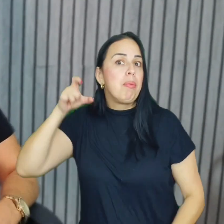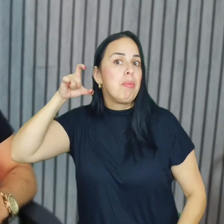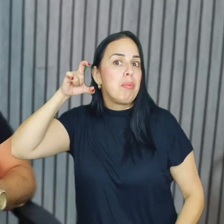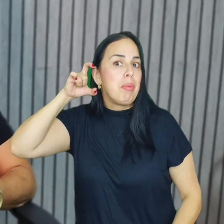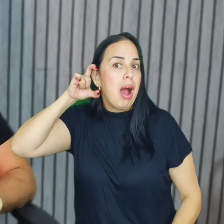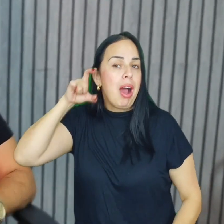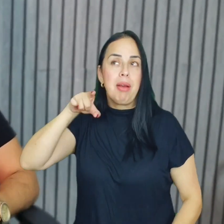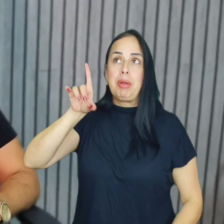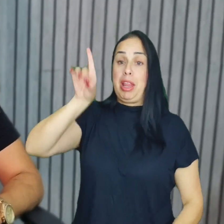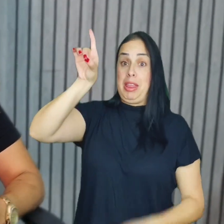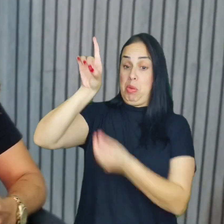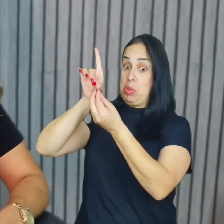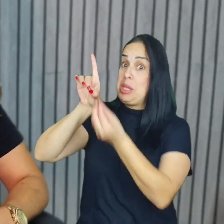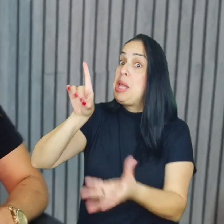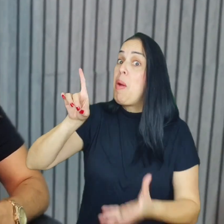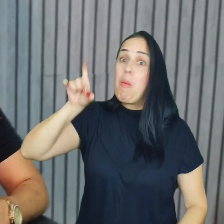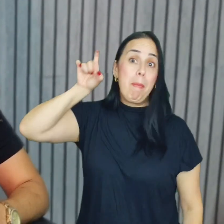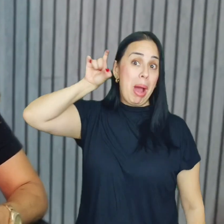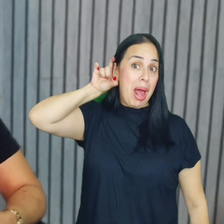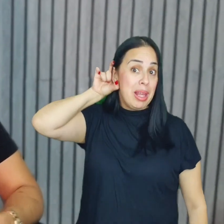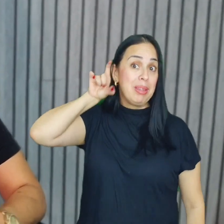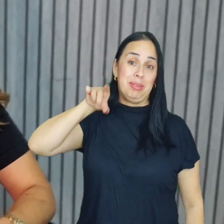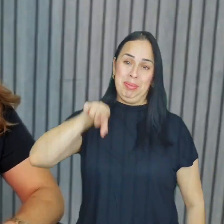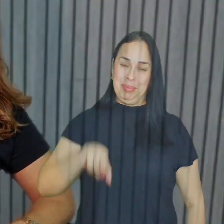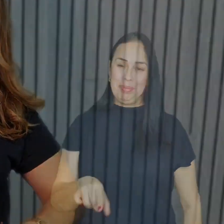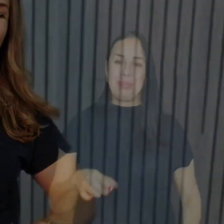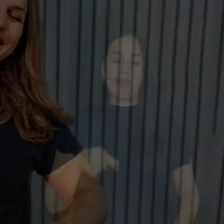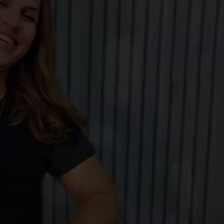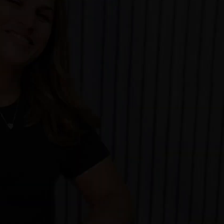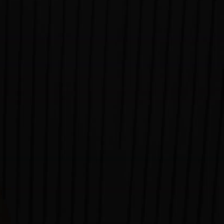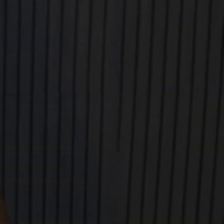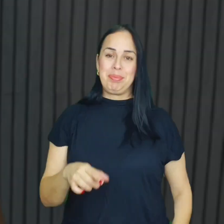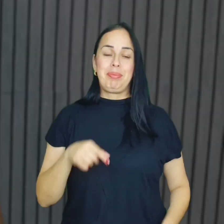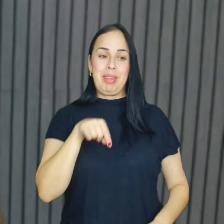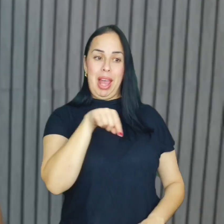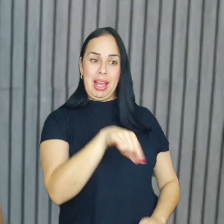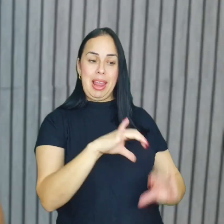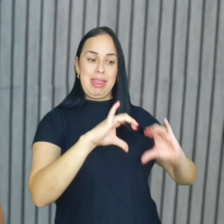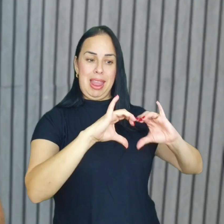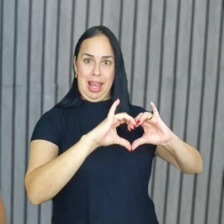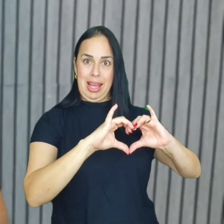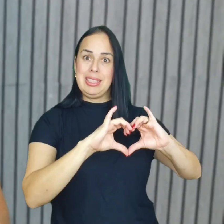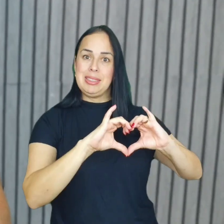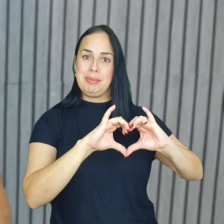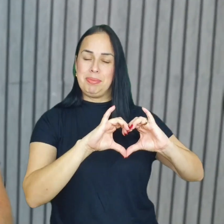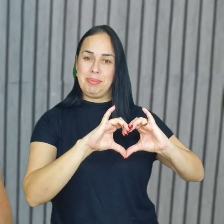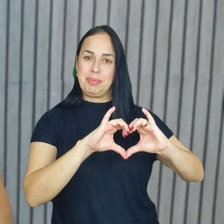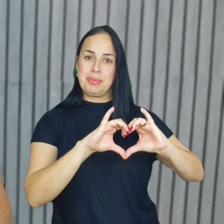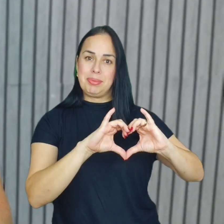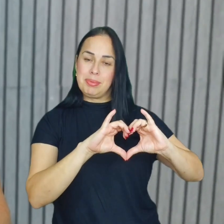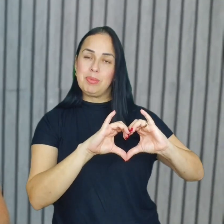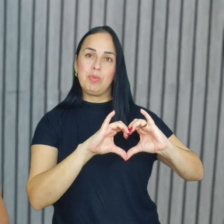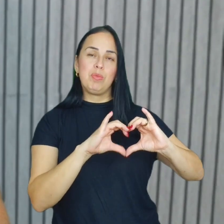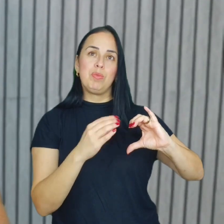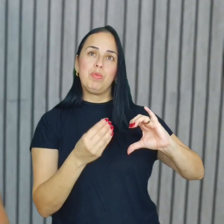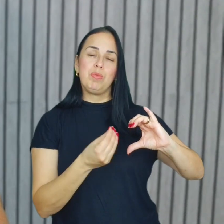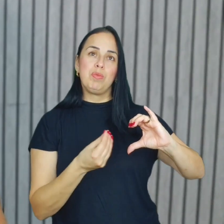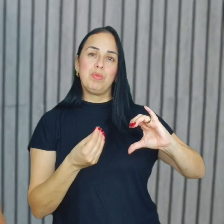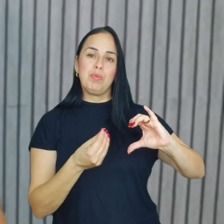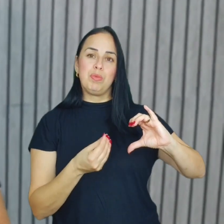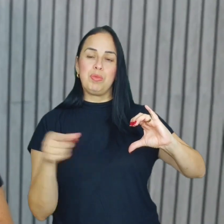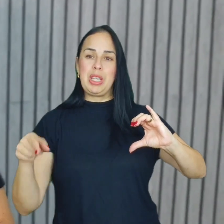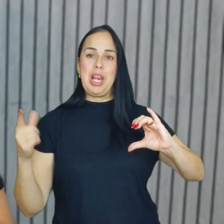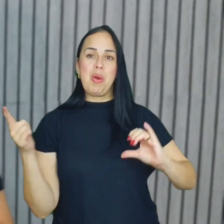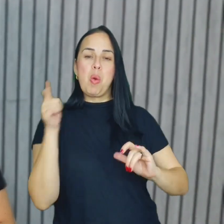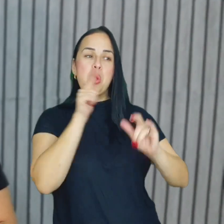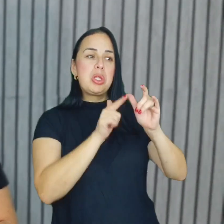assim, ó, coloca o aparelho porque foi Deus que te deu. Aqui na ADAS, o Davi